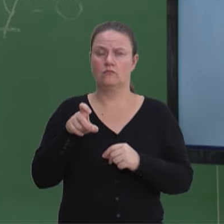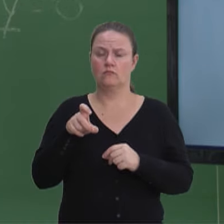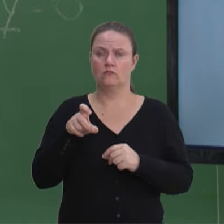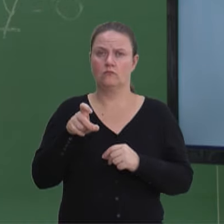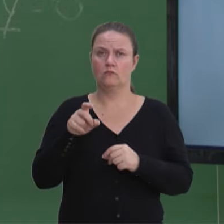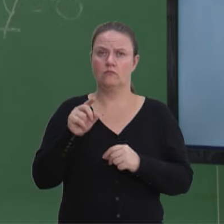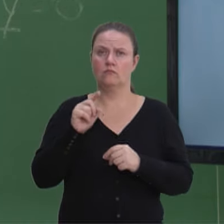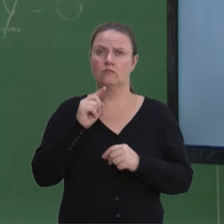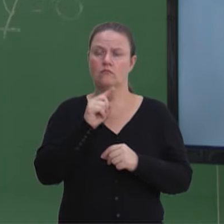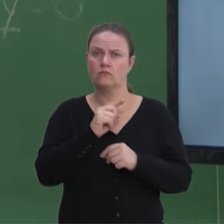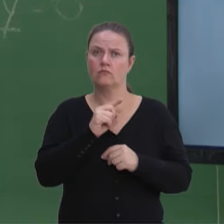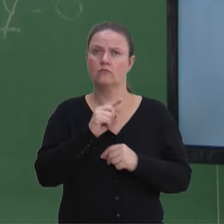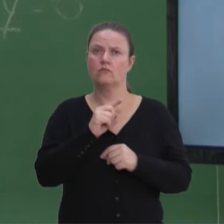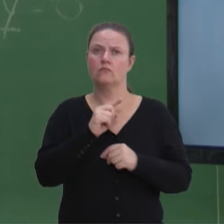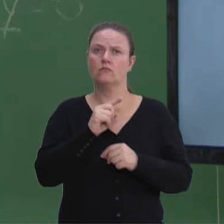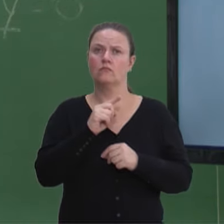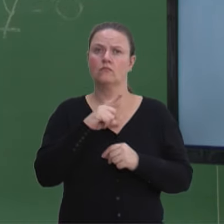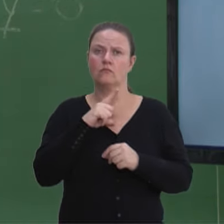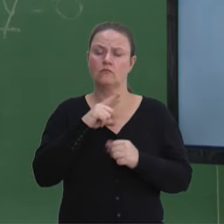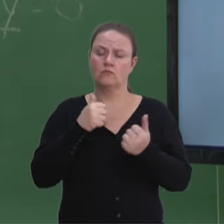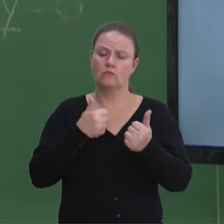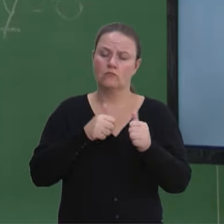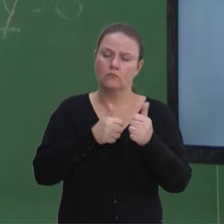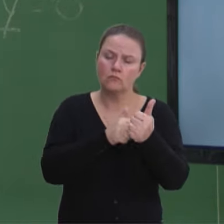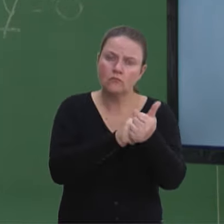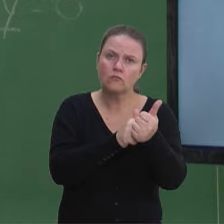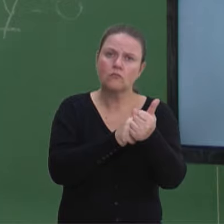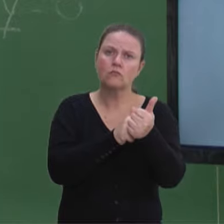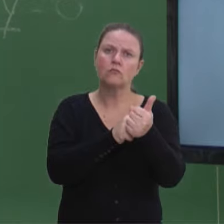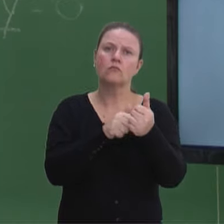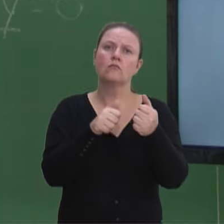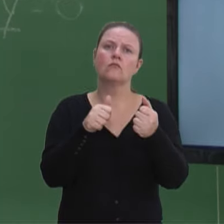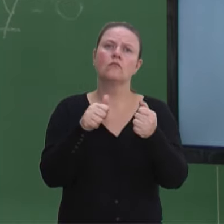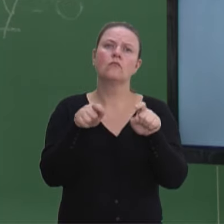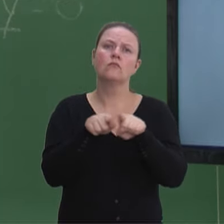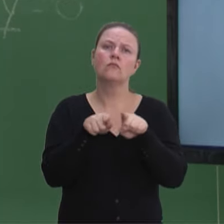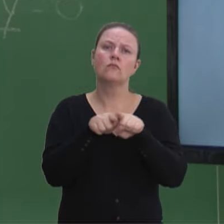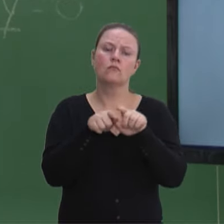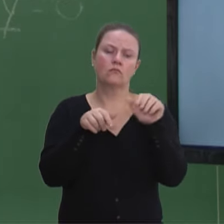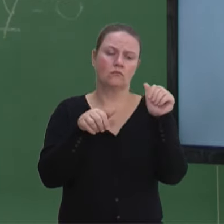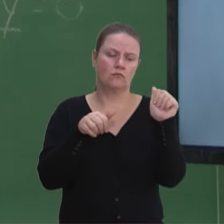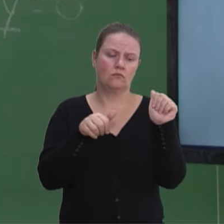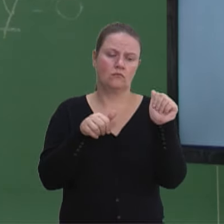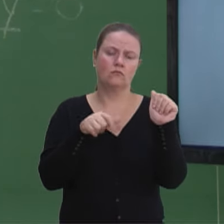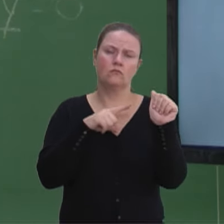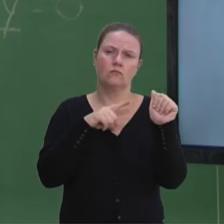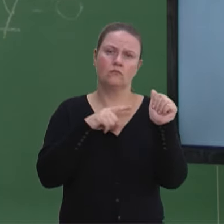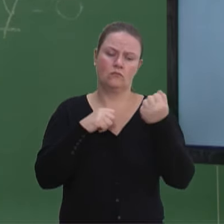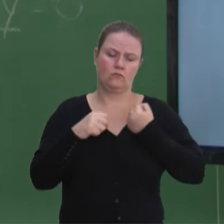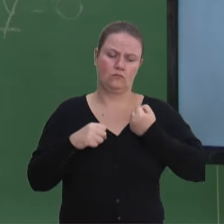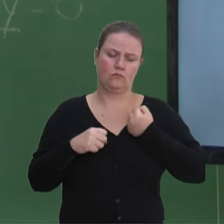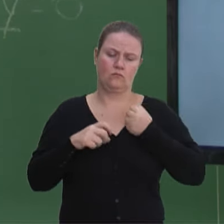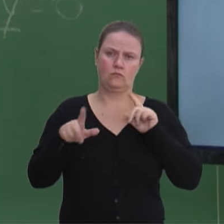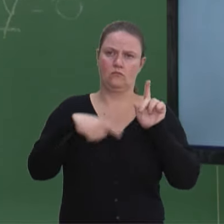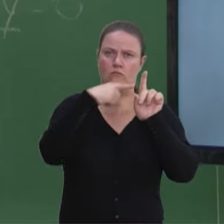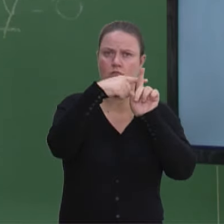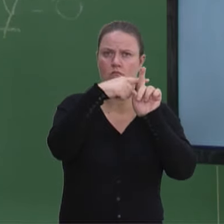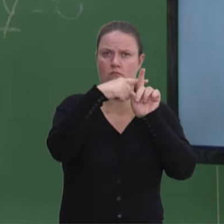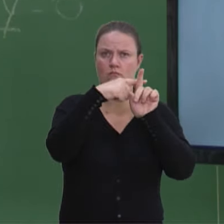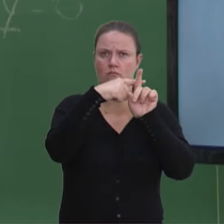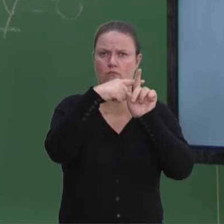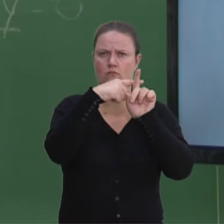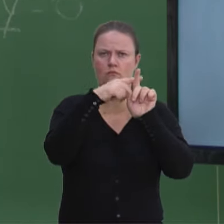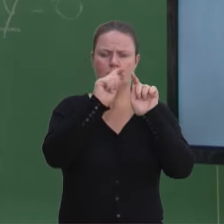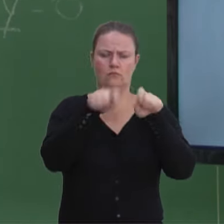que ele vem acompanhado, como se fosse o nosso a lá da equação geral, de um número positivo. Então, o que eu posso fazer para fazer